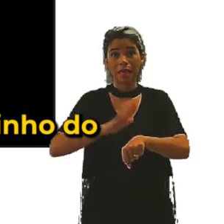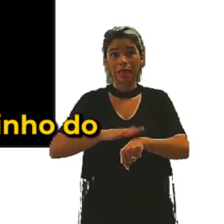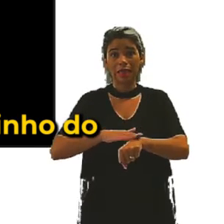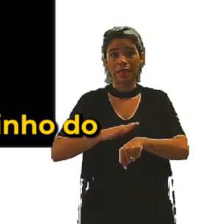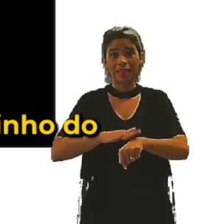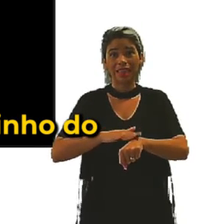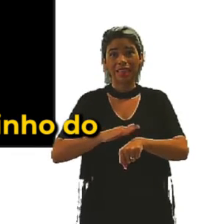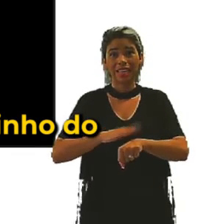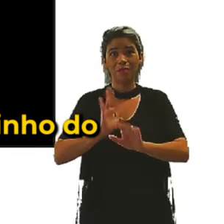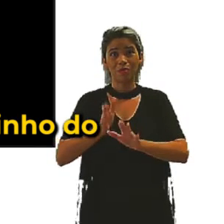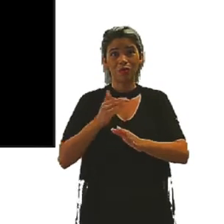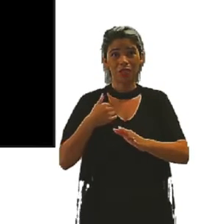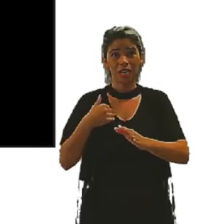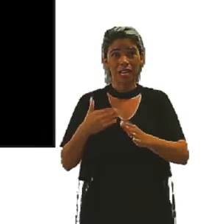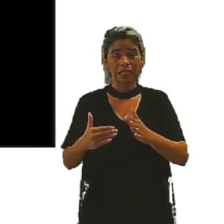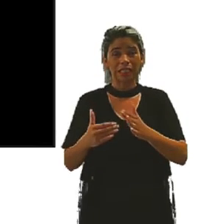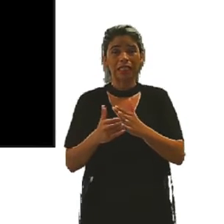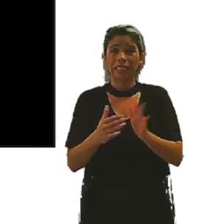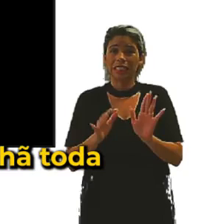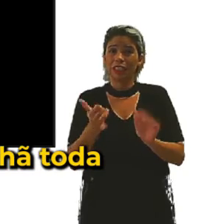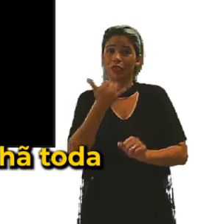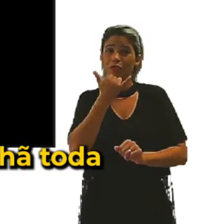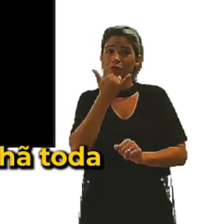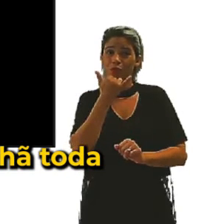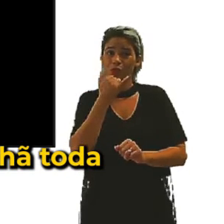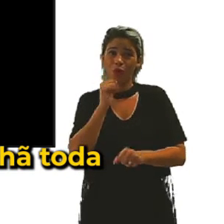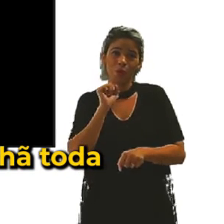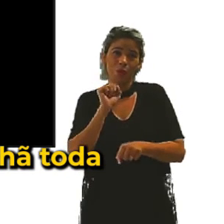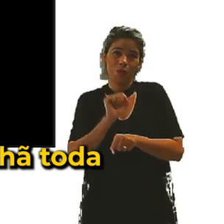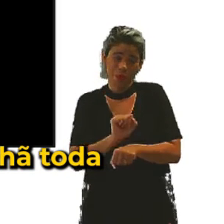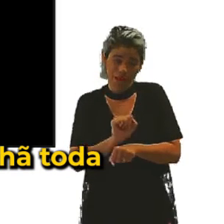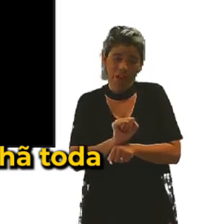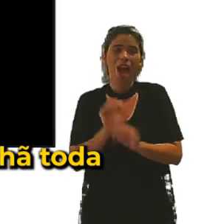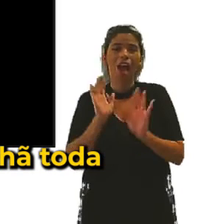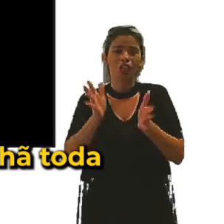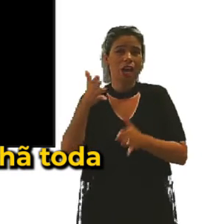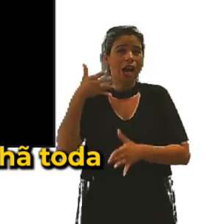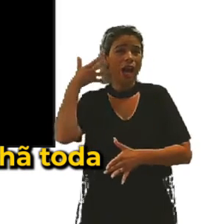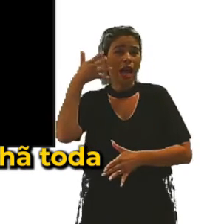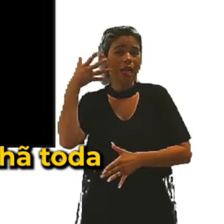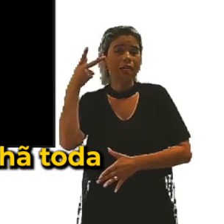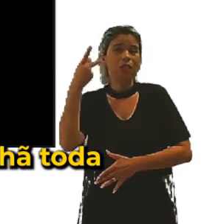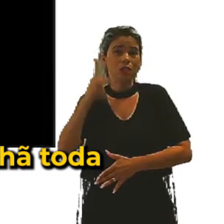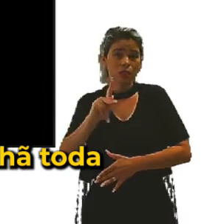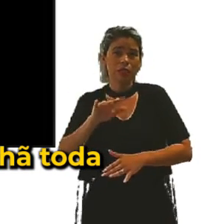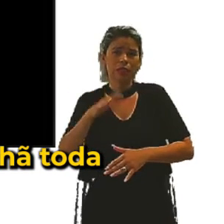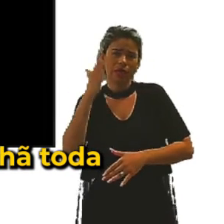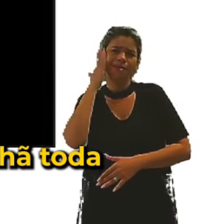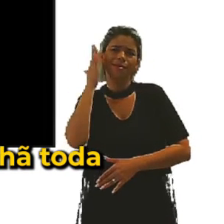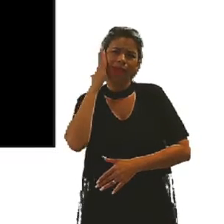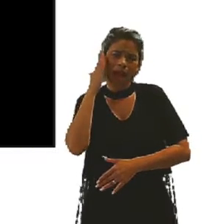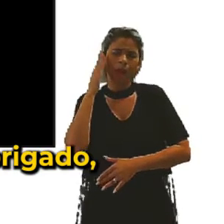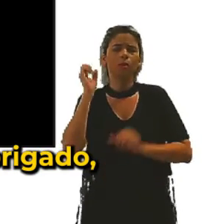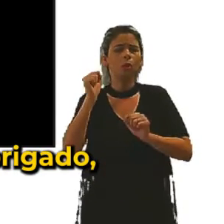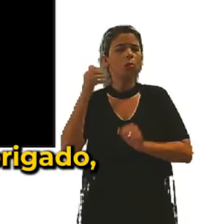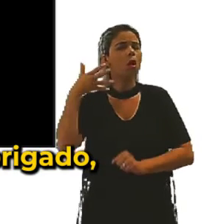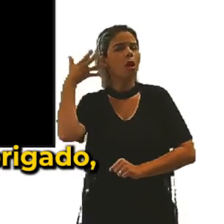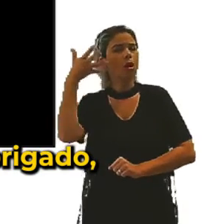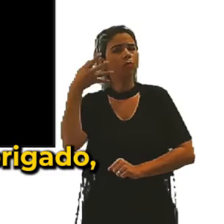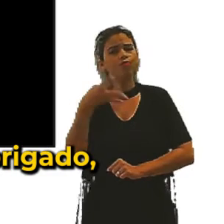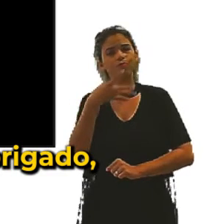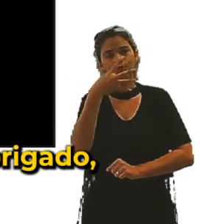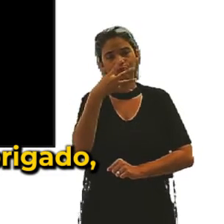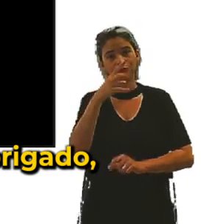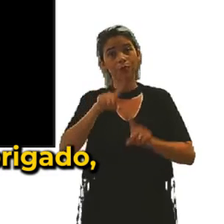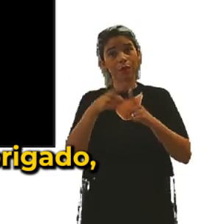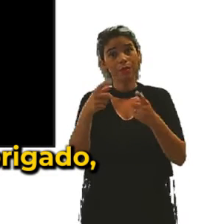horário apertado para a gente passar a palavra, né? Então, podemos finalizar. Infelizmente, a gente podia ficar aqui a manhã toda ouvindo, né? Mas nós